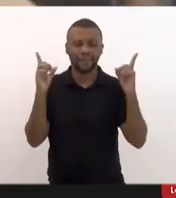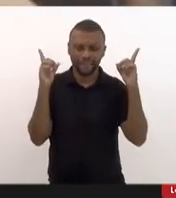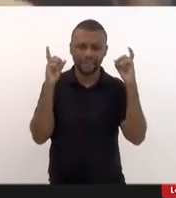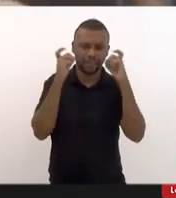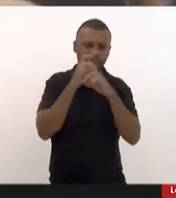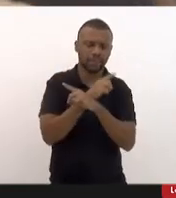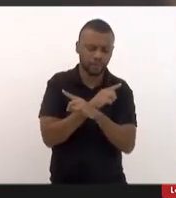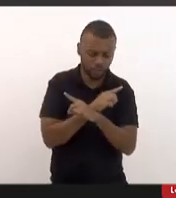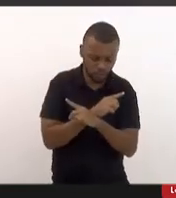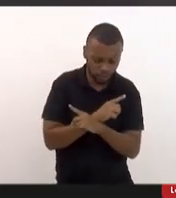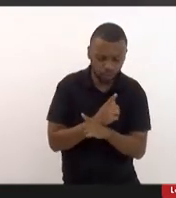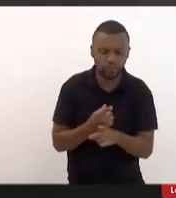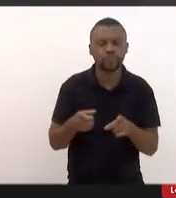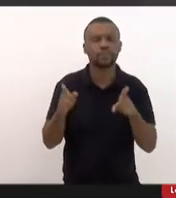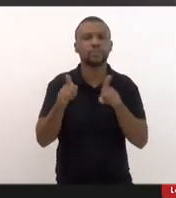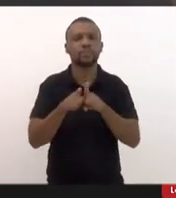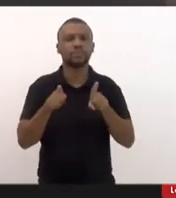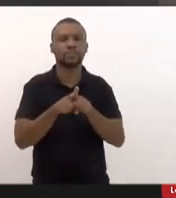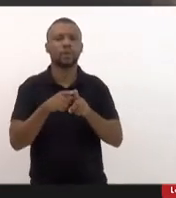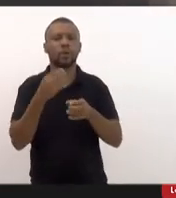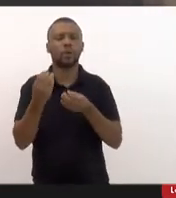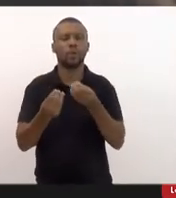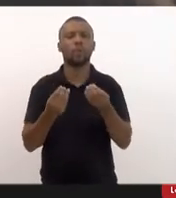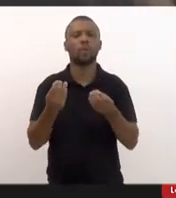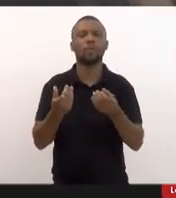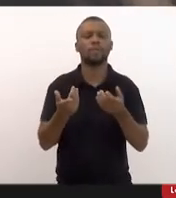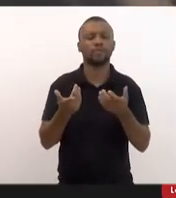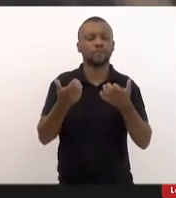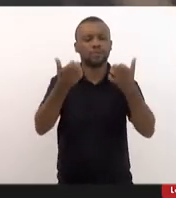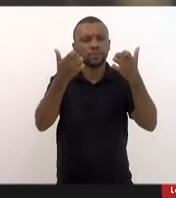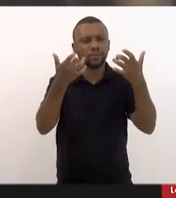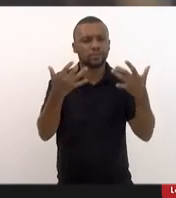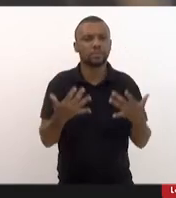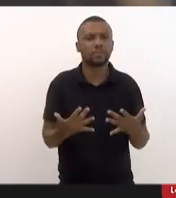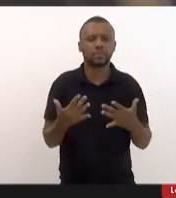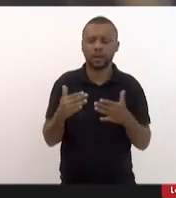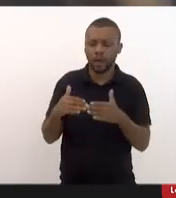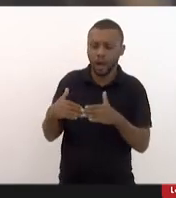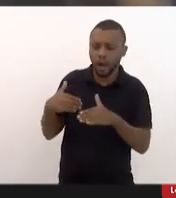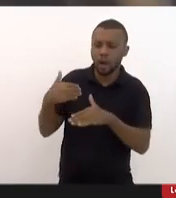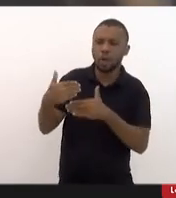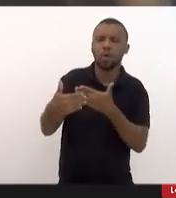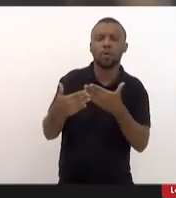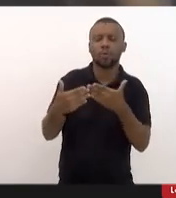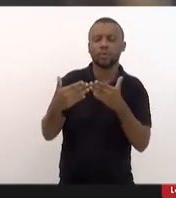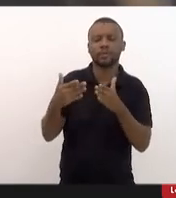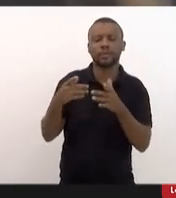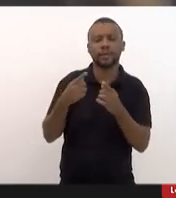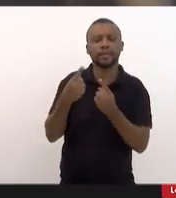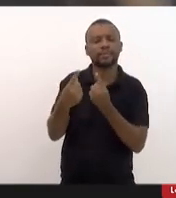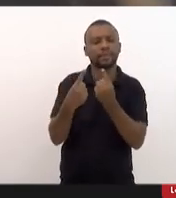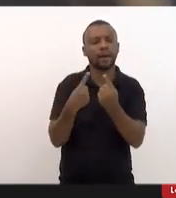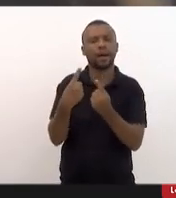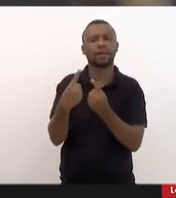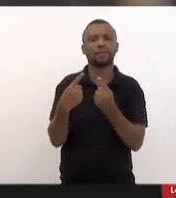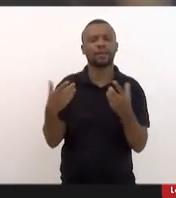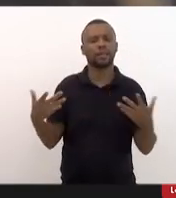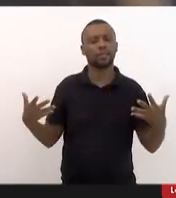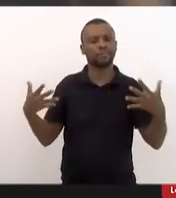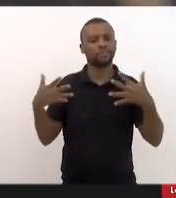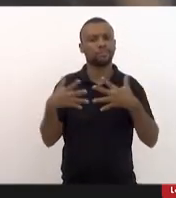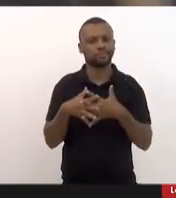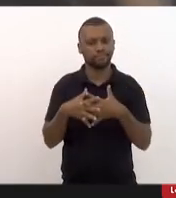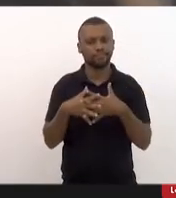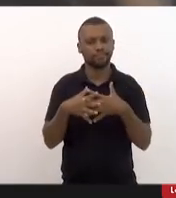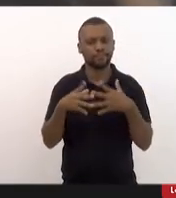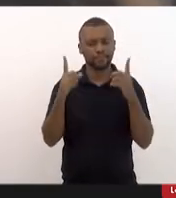assim, também a distribuição dessas empresas ao longo dessa faixa, a coisa se complica. E além não só